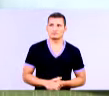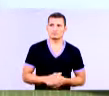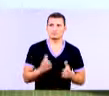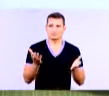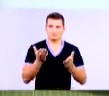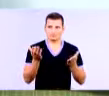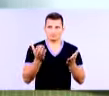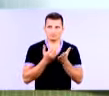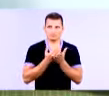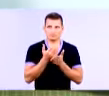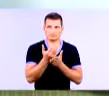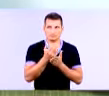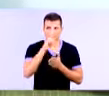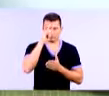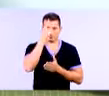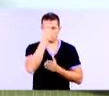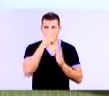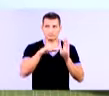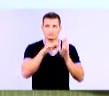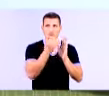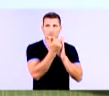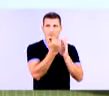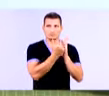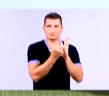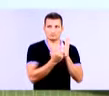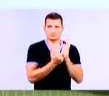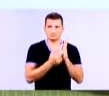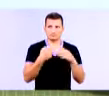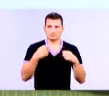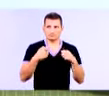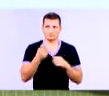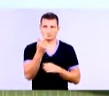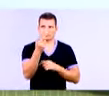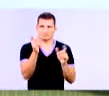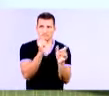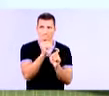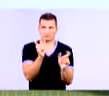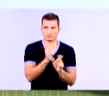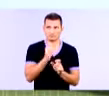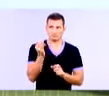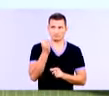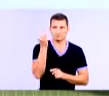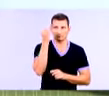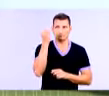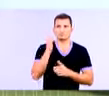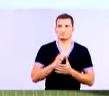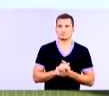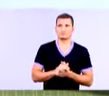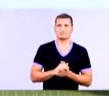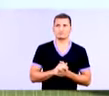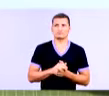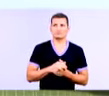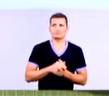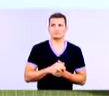criar programas, a gente precisa de 2 estruturas muito importantes para a gente trabalhar, que são os comandos de saída, quer